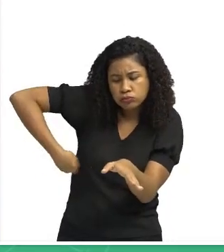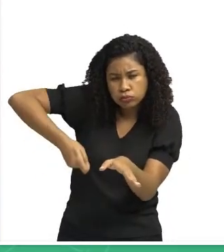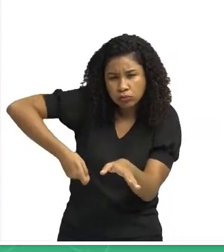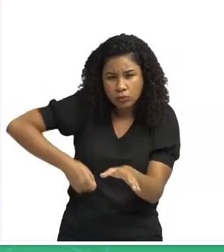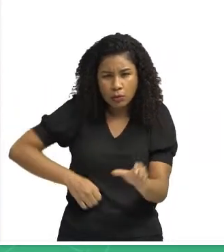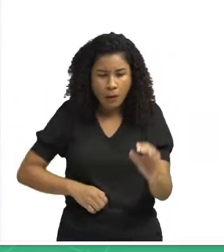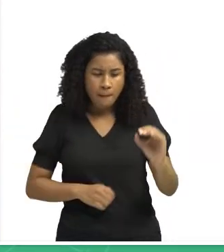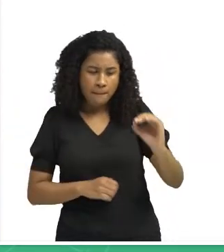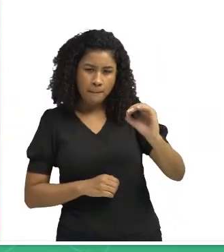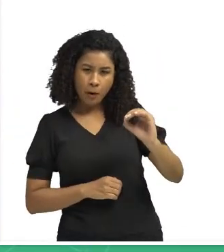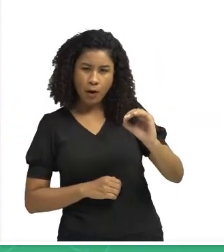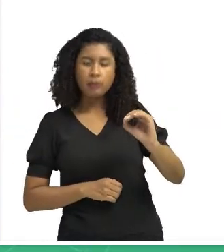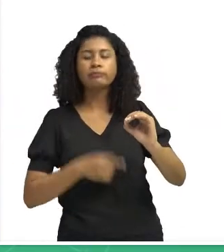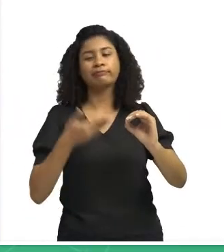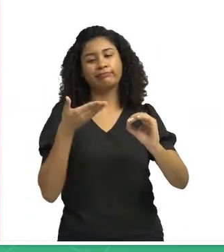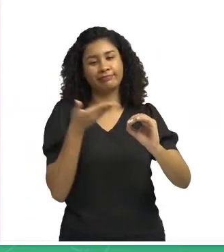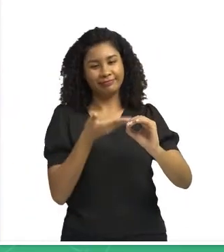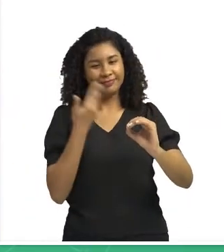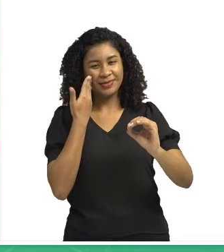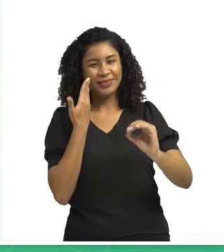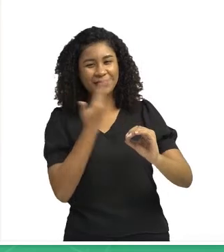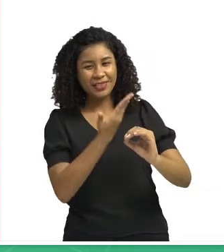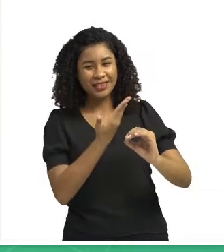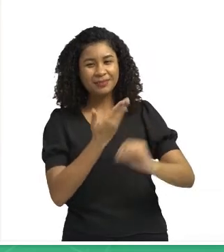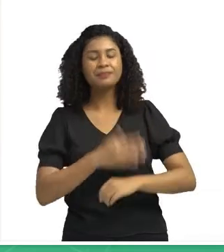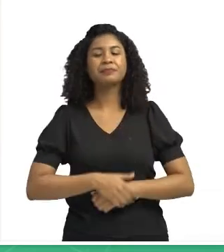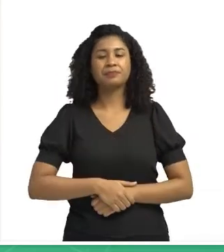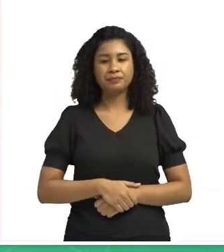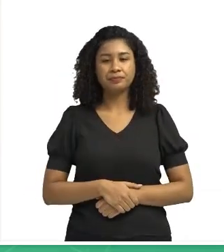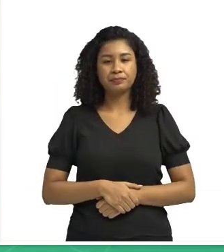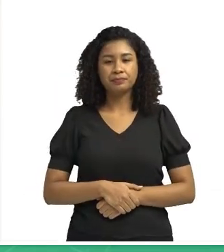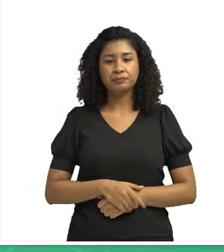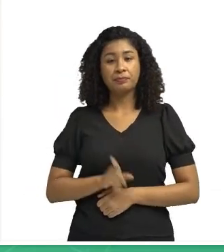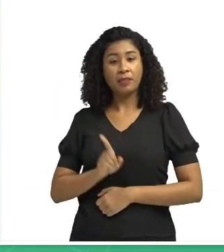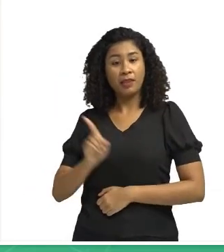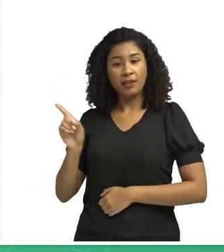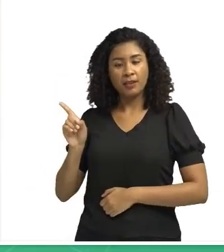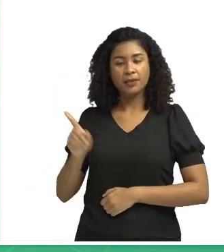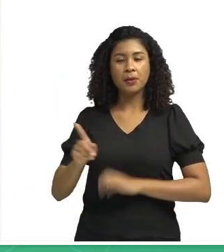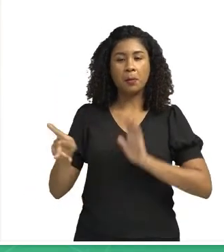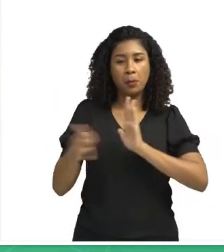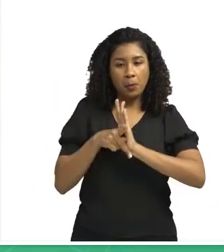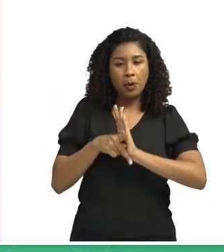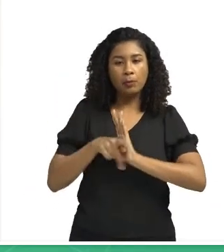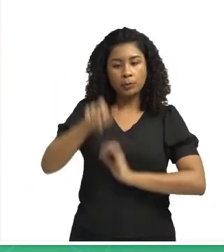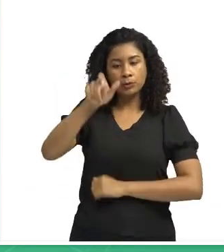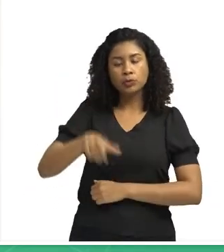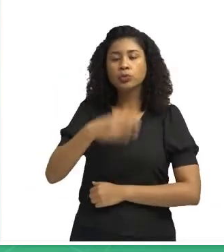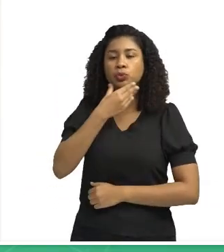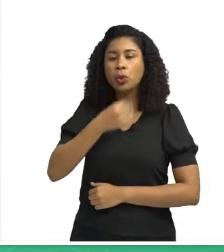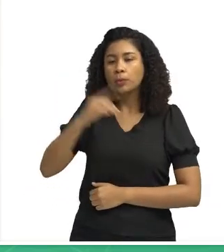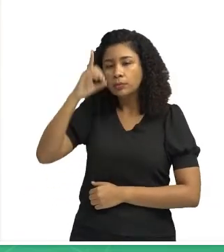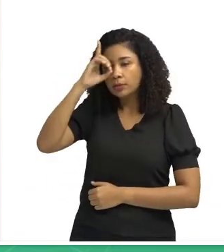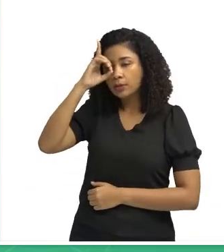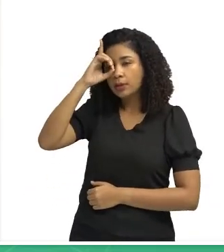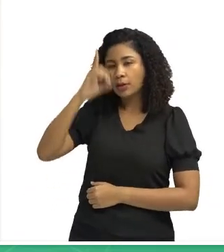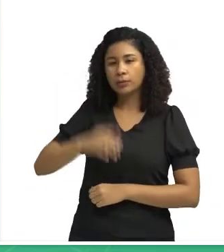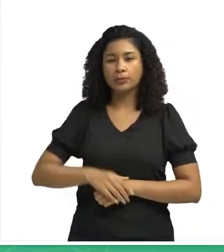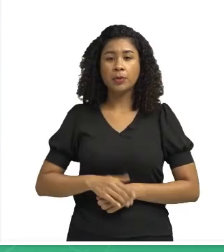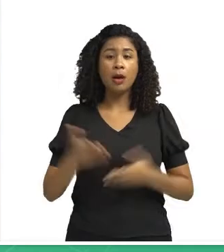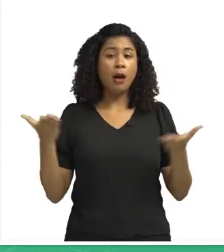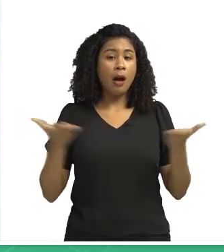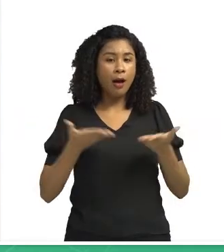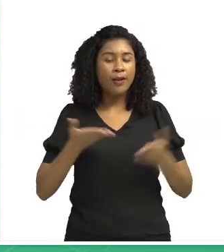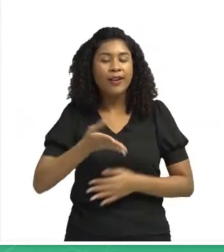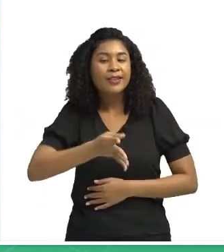de Dalton, tá bom? E agora a gente vai conhecer um pouco da história de